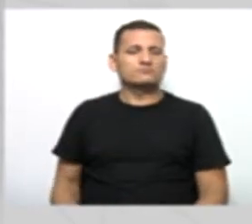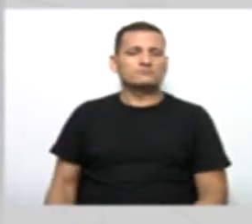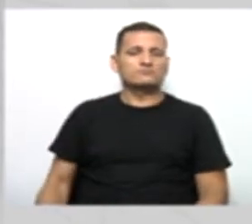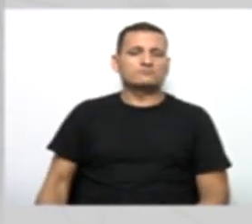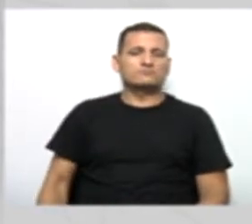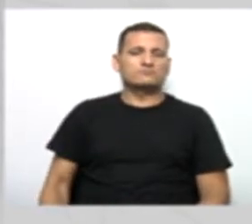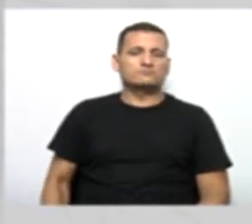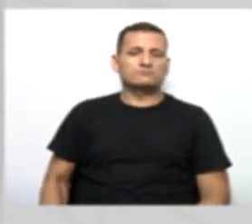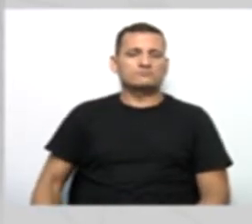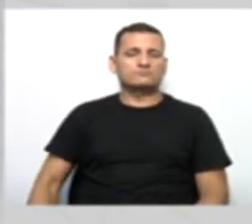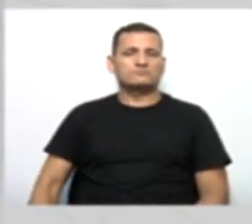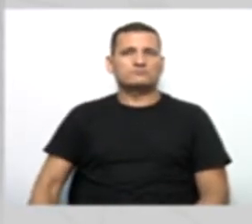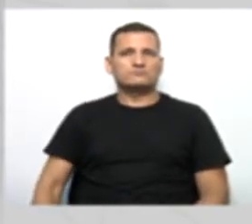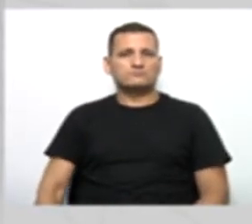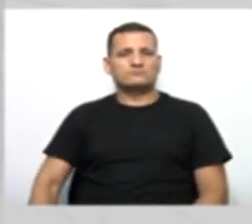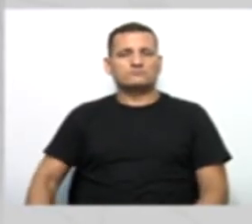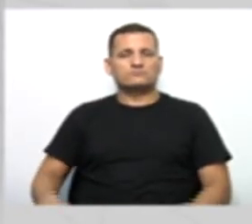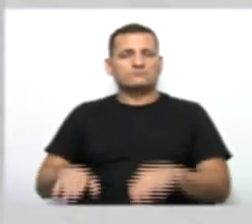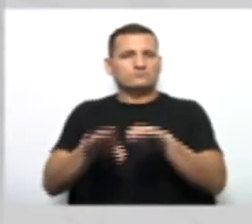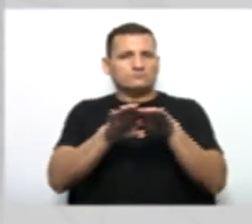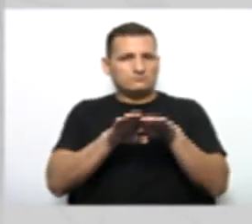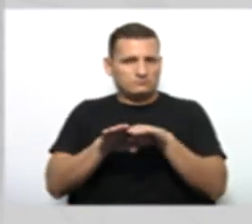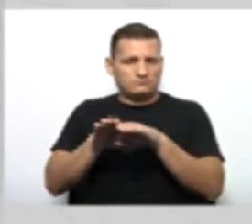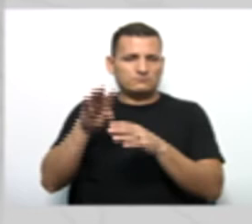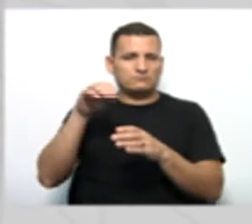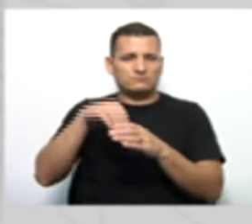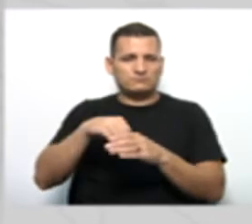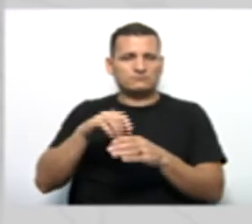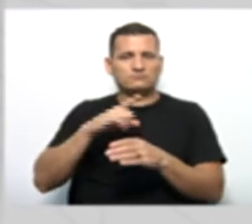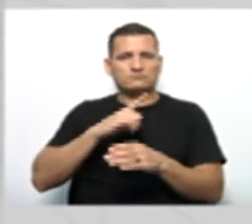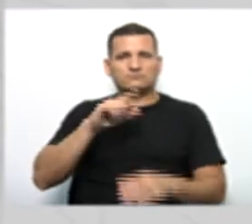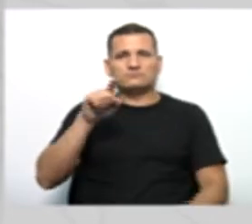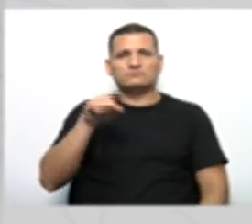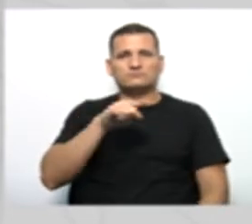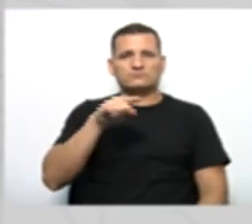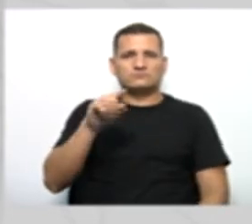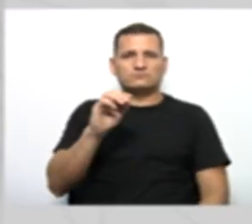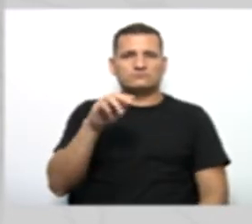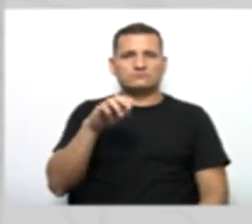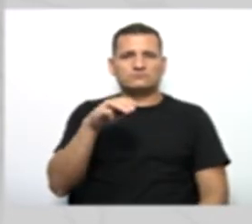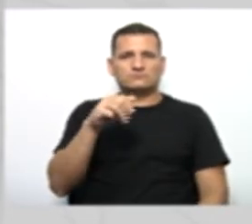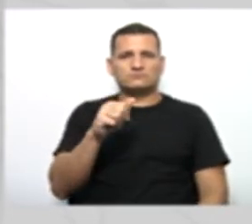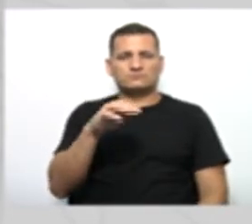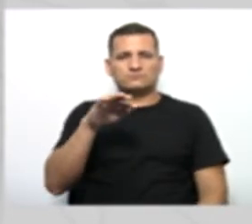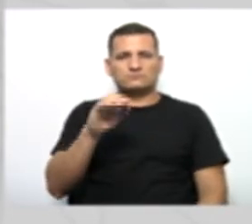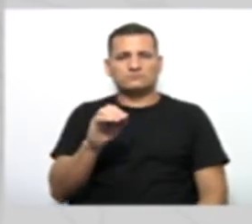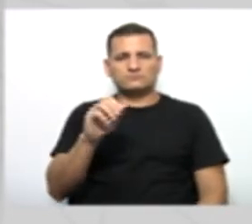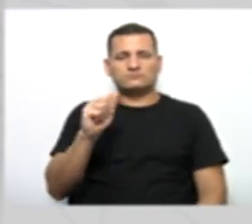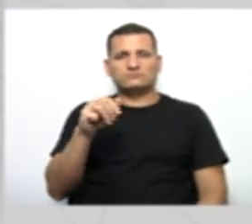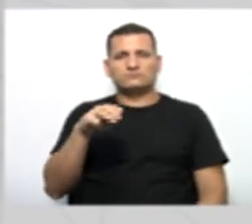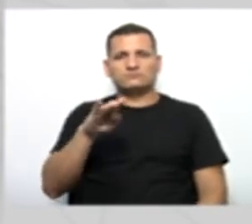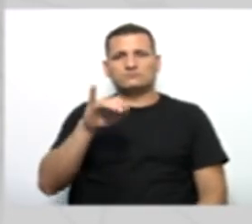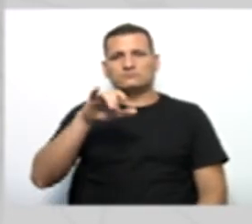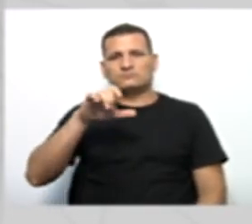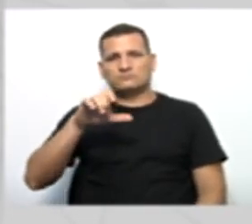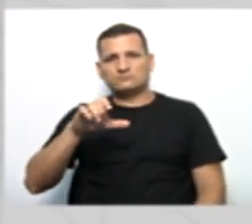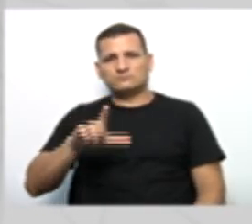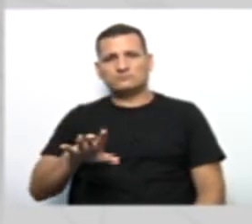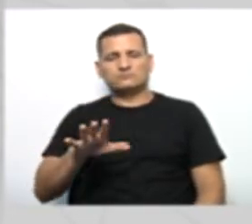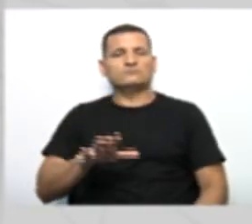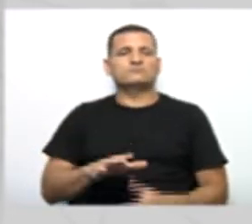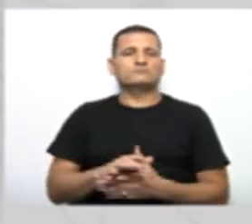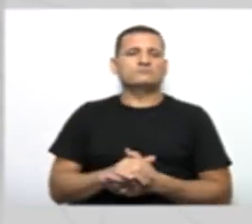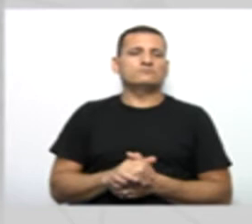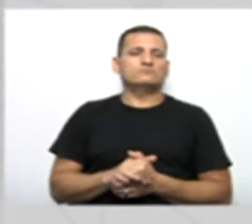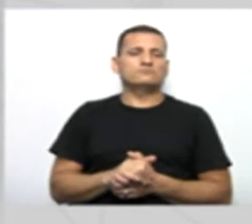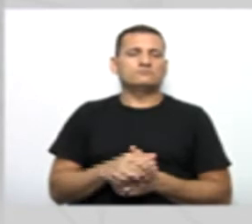Esses padrões eles também estão amparados no zoneamento ambiental. O zoneamento ambiental ele regula o uso dos recursos naturais pela